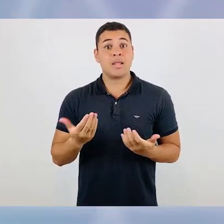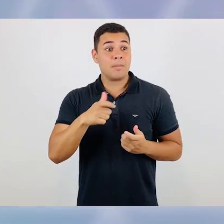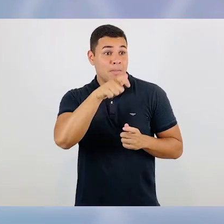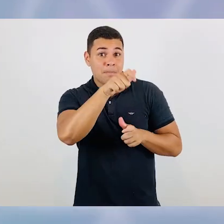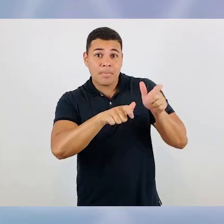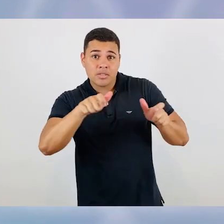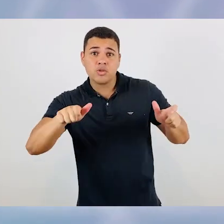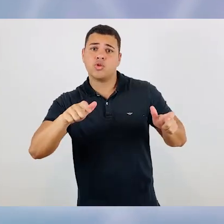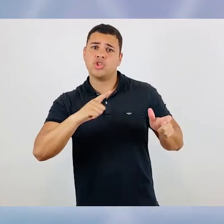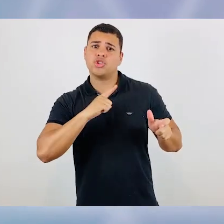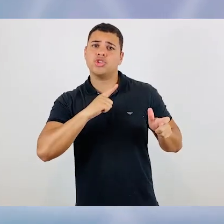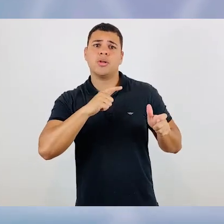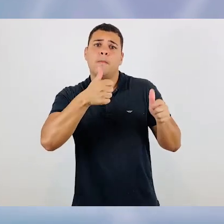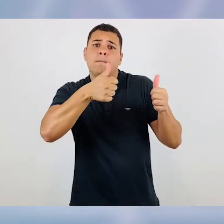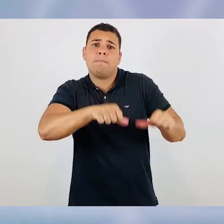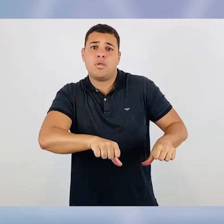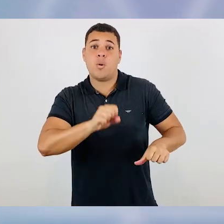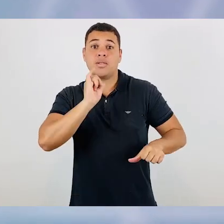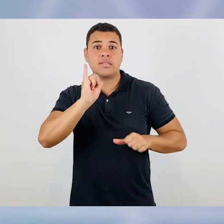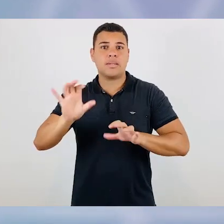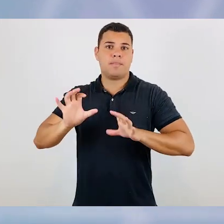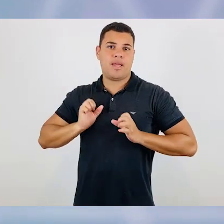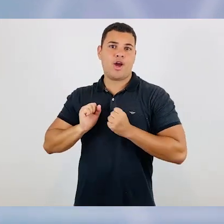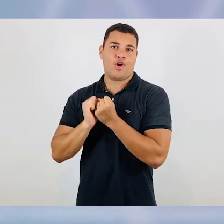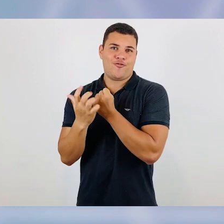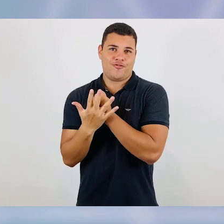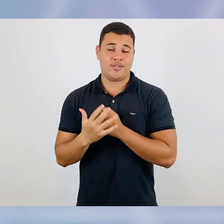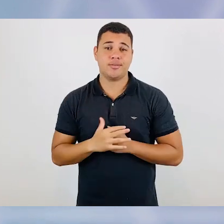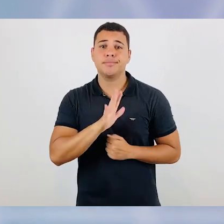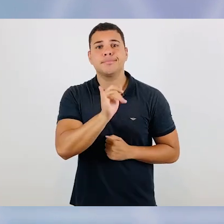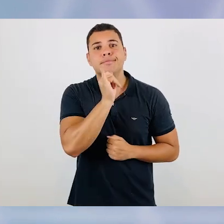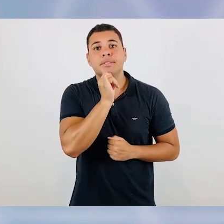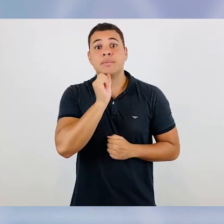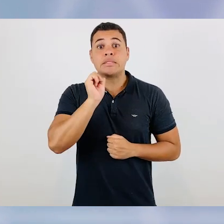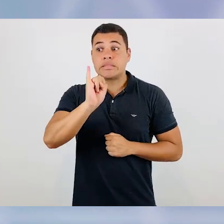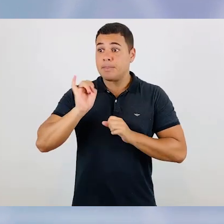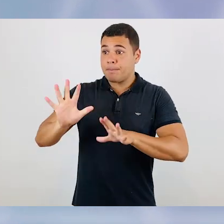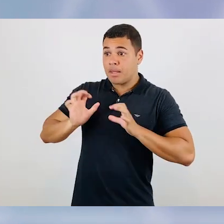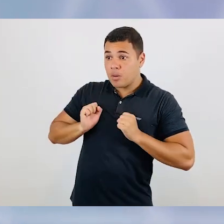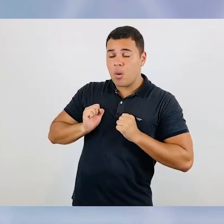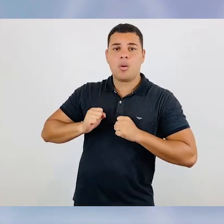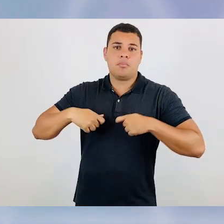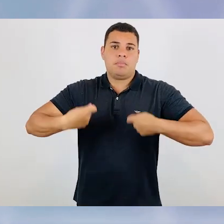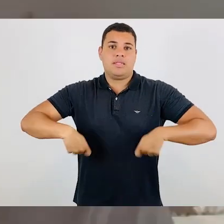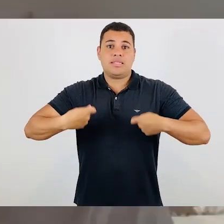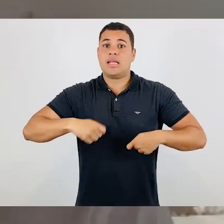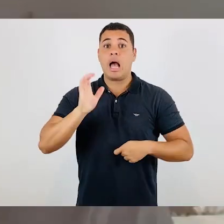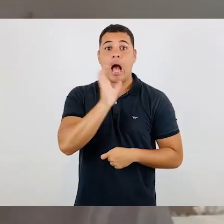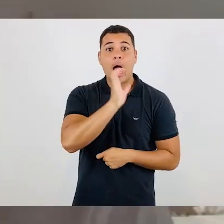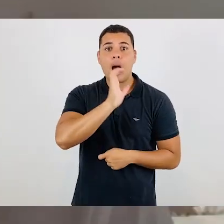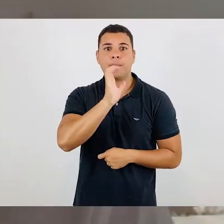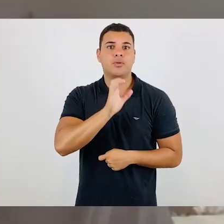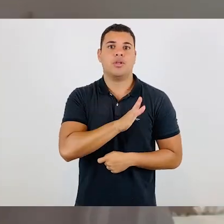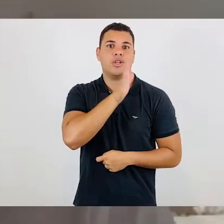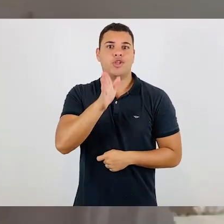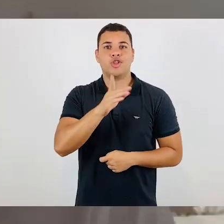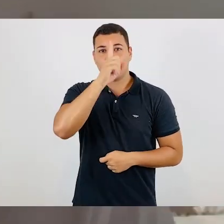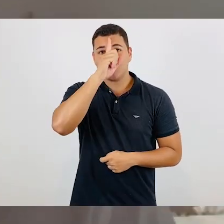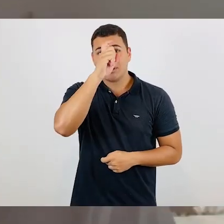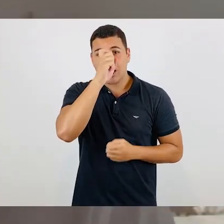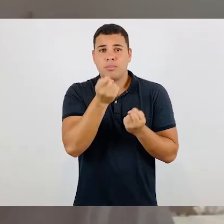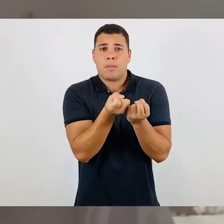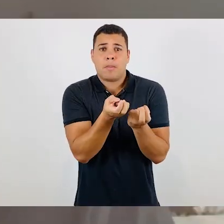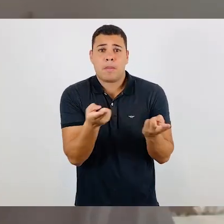assim, eles tinham desfechos piores, eles precisavam mais de internação, eles apresentavam uma mortalidade um pouco maior,